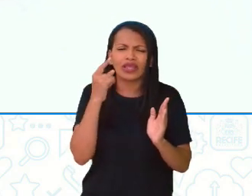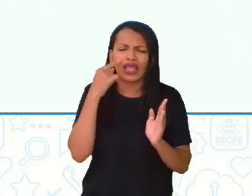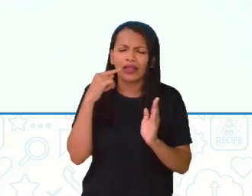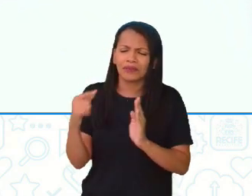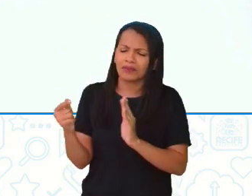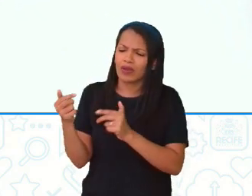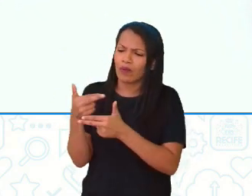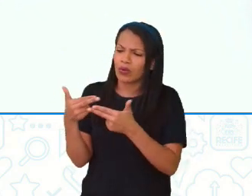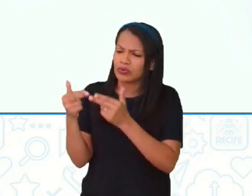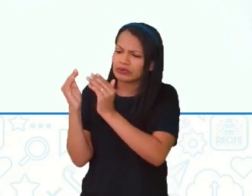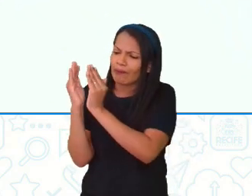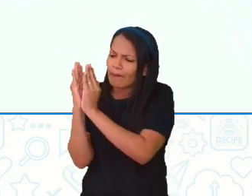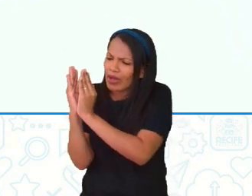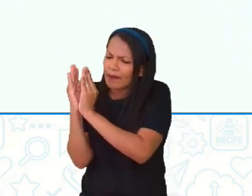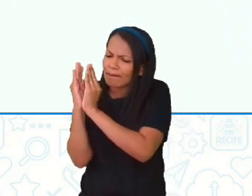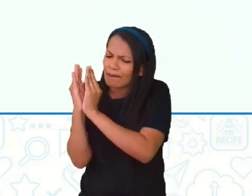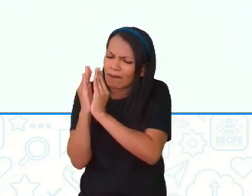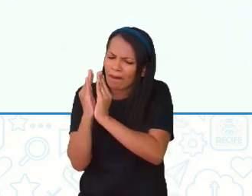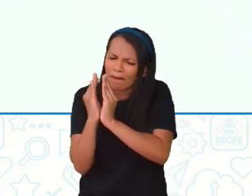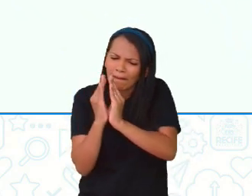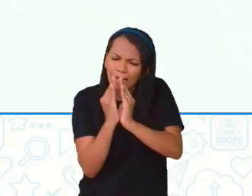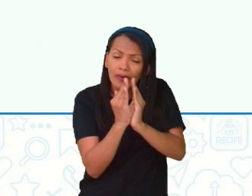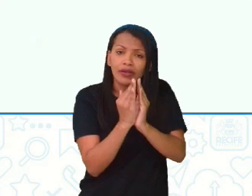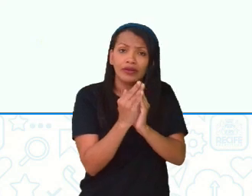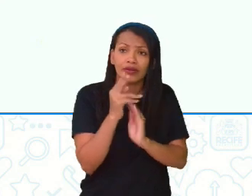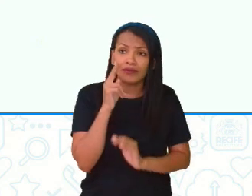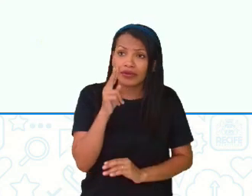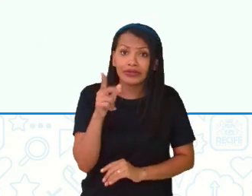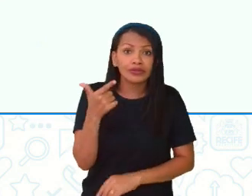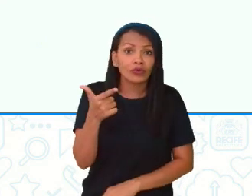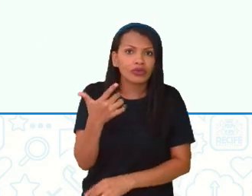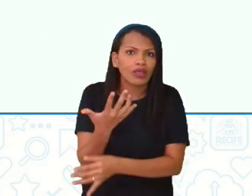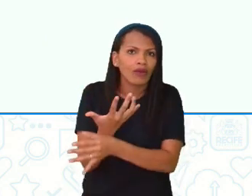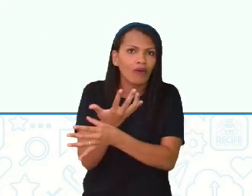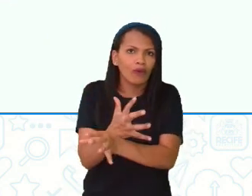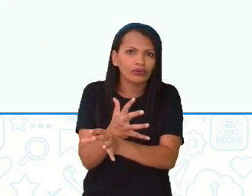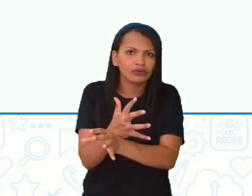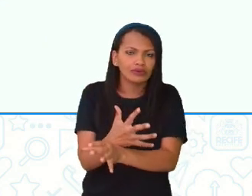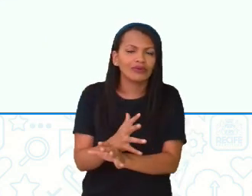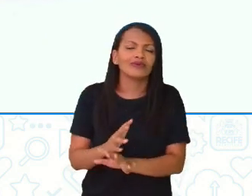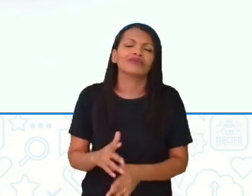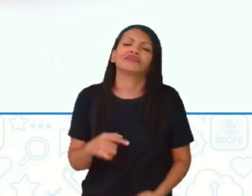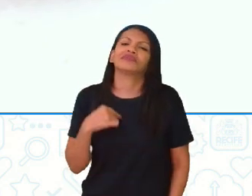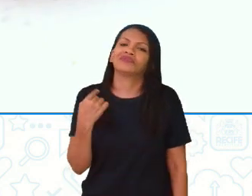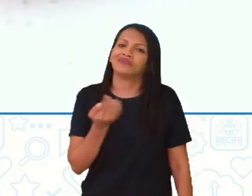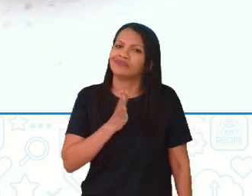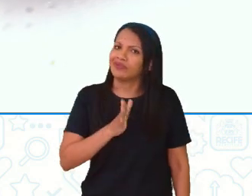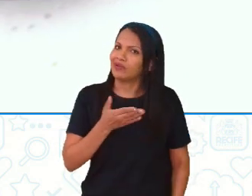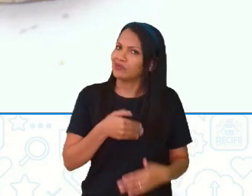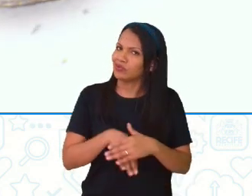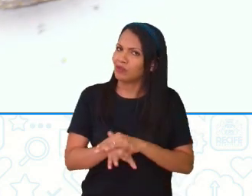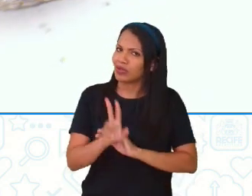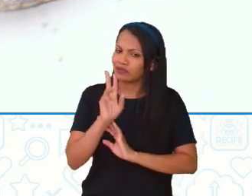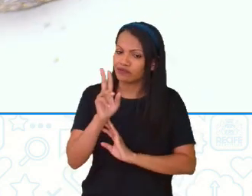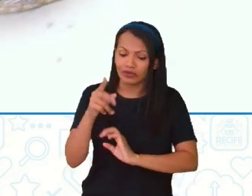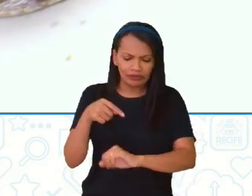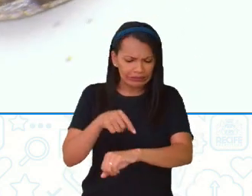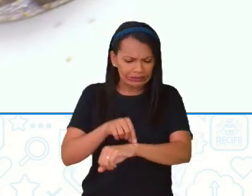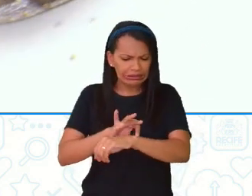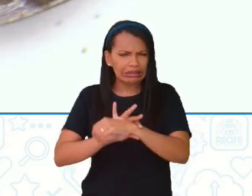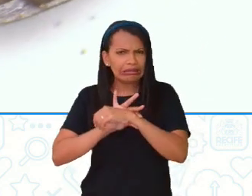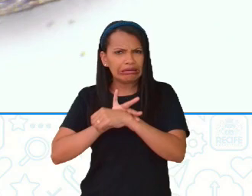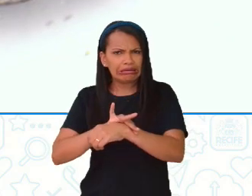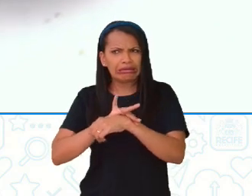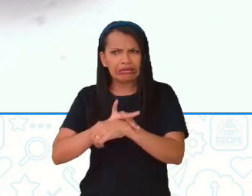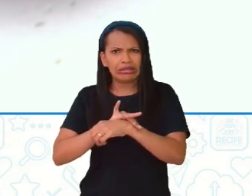imagem. A gente está vendo que não tem nenhum osso, como a gente está habituado a ver em nós mesmos. A gente pega